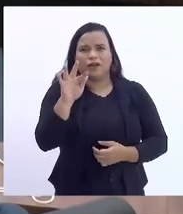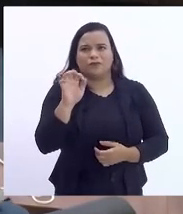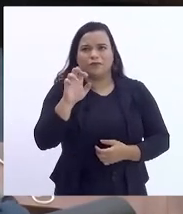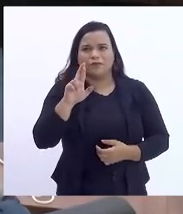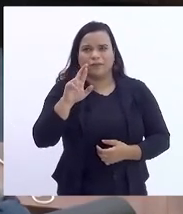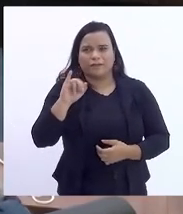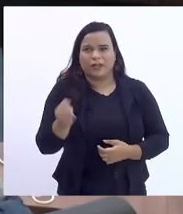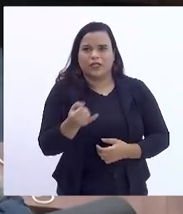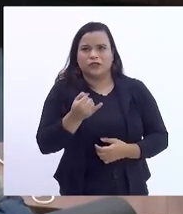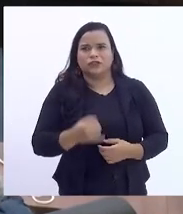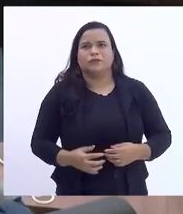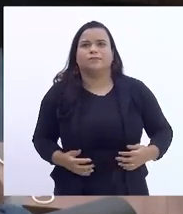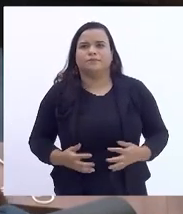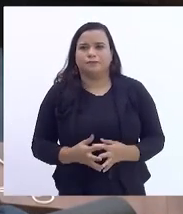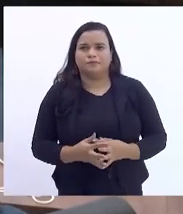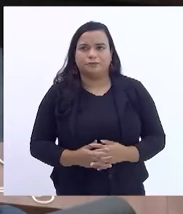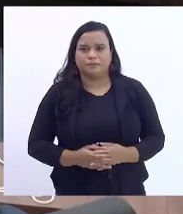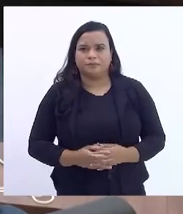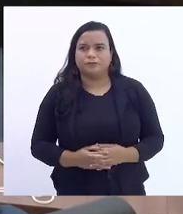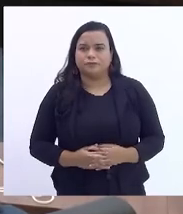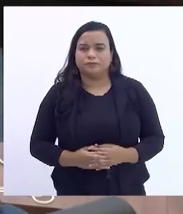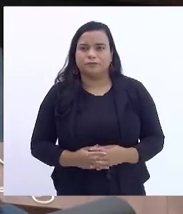um beijo